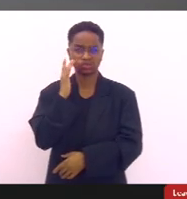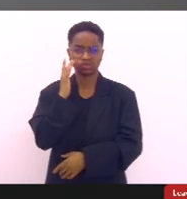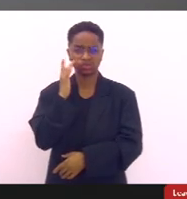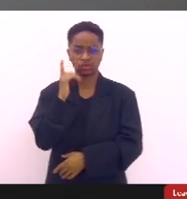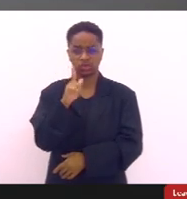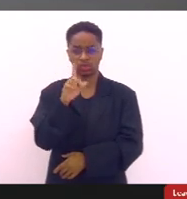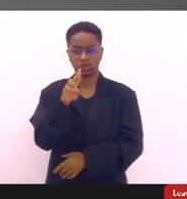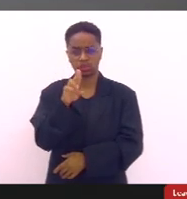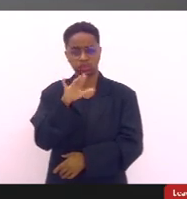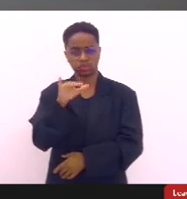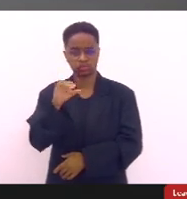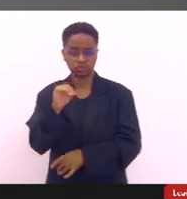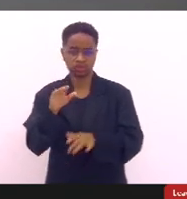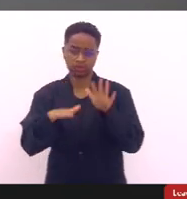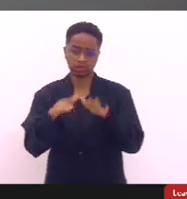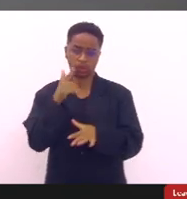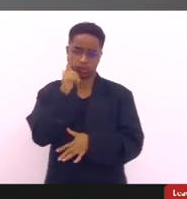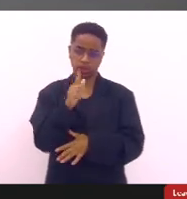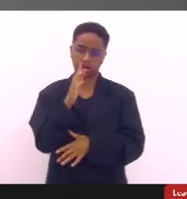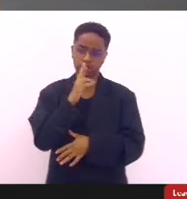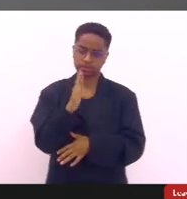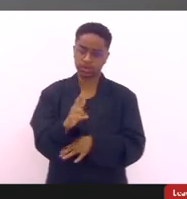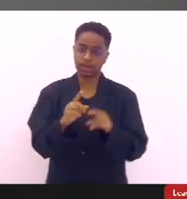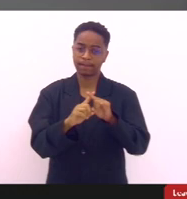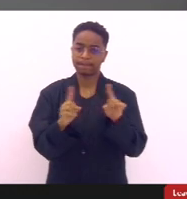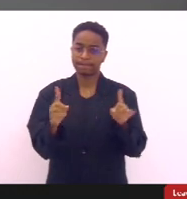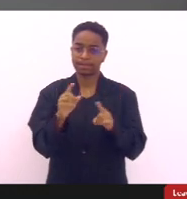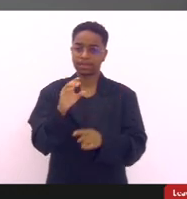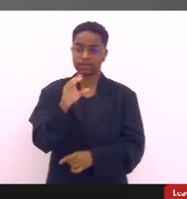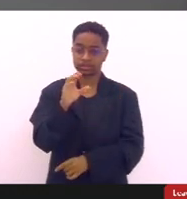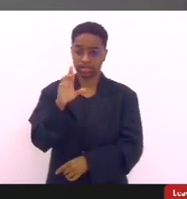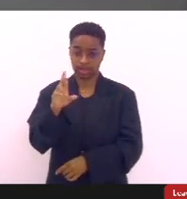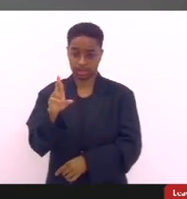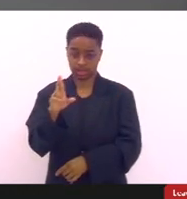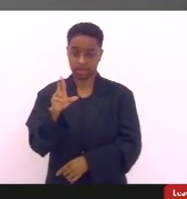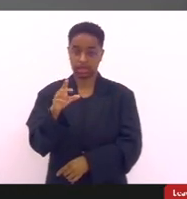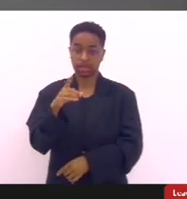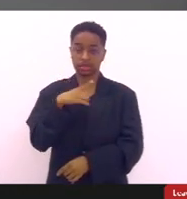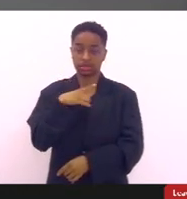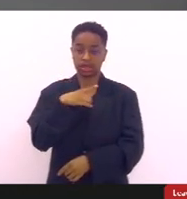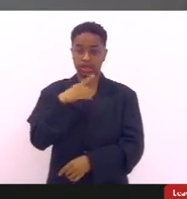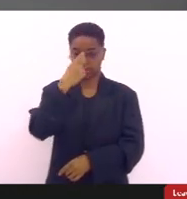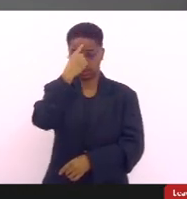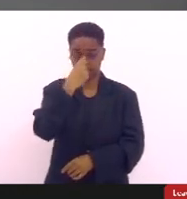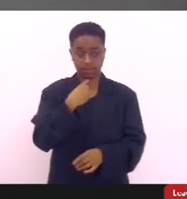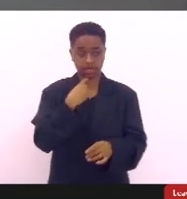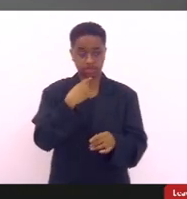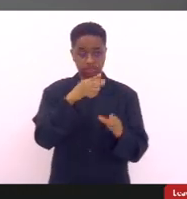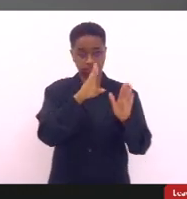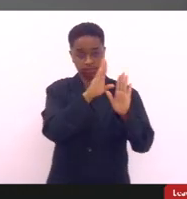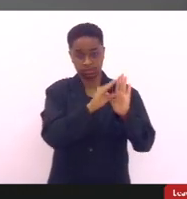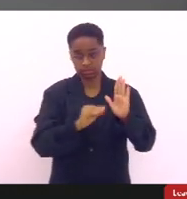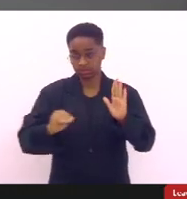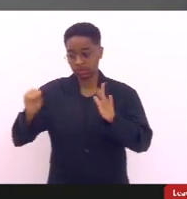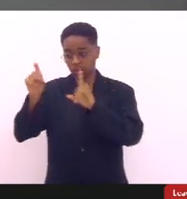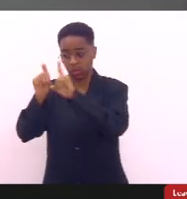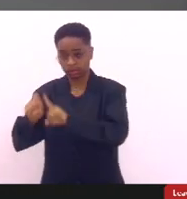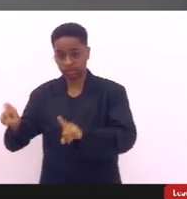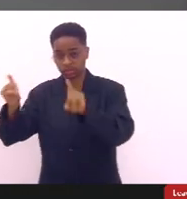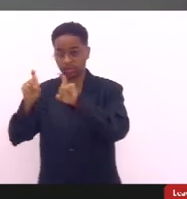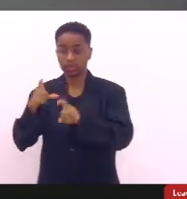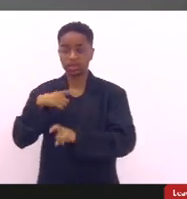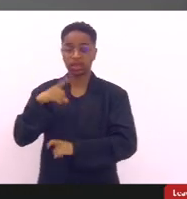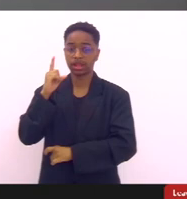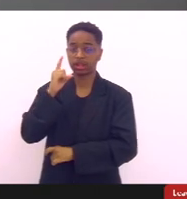o Lúcio pode responder, não sei, o aparelho de CR, que é o que digitaliza a imagem, ele está com um defeito que